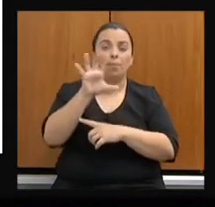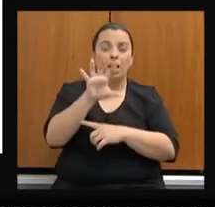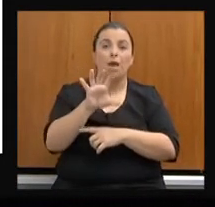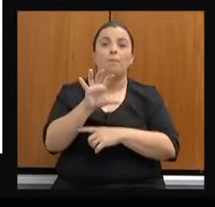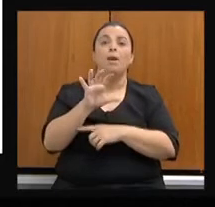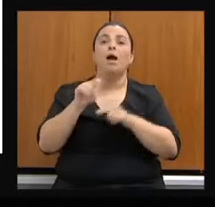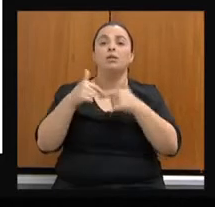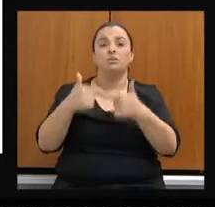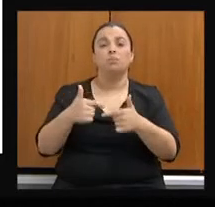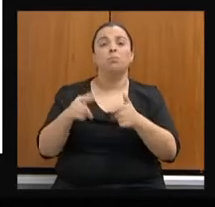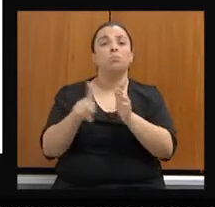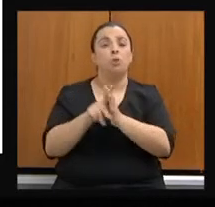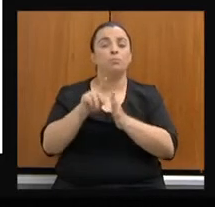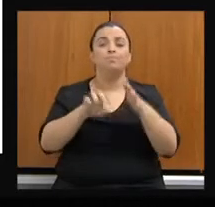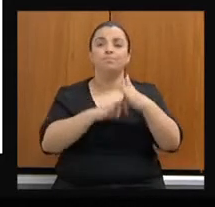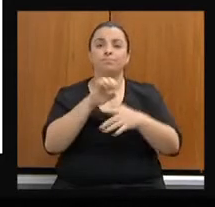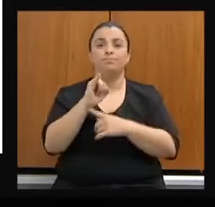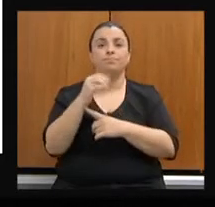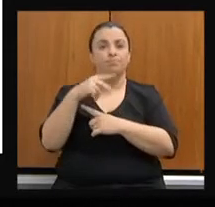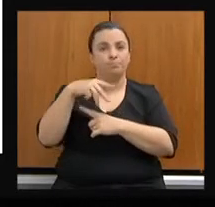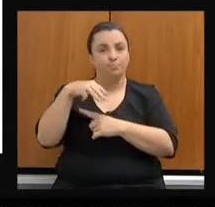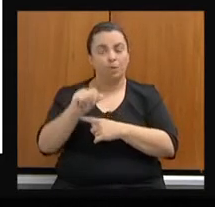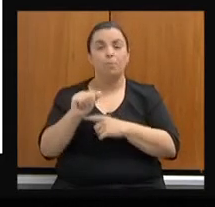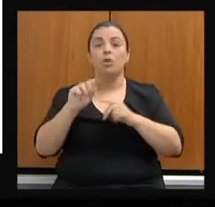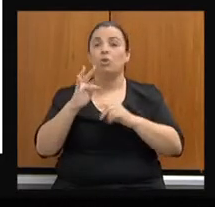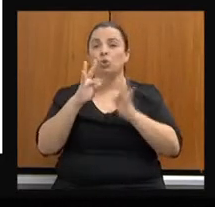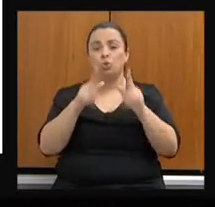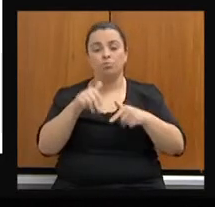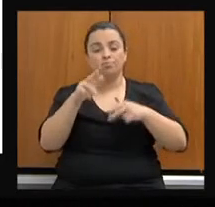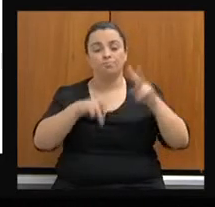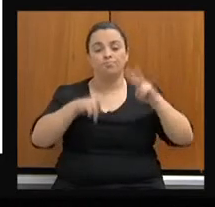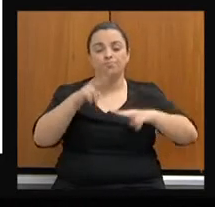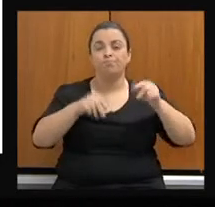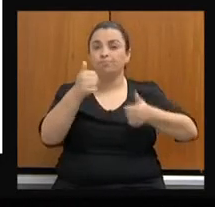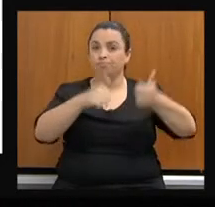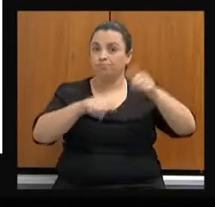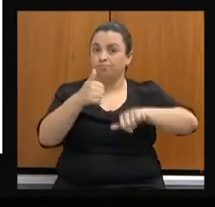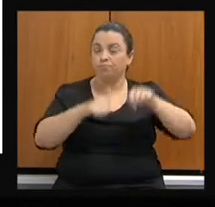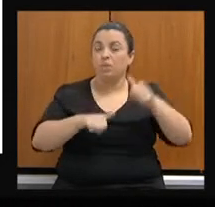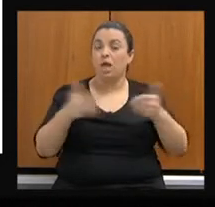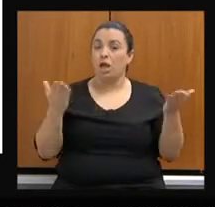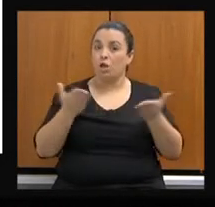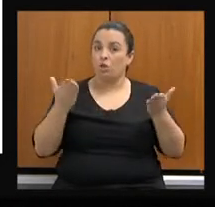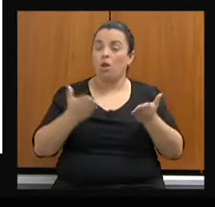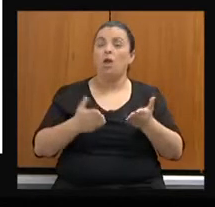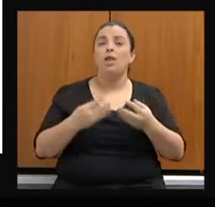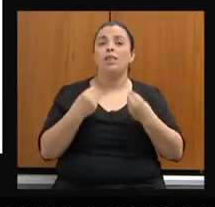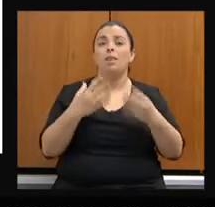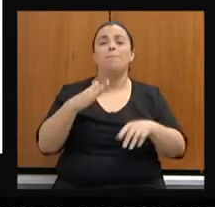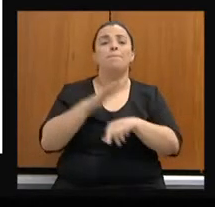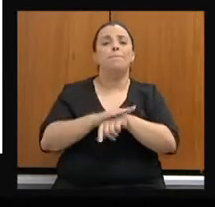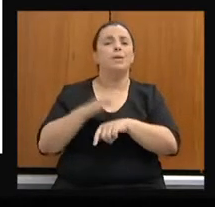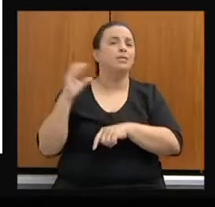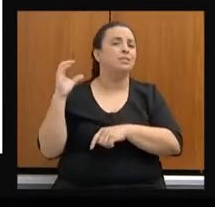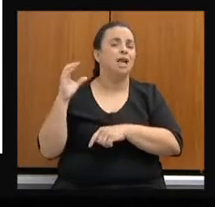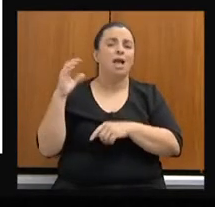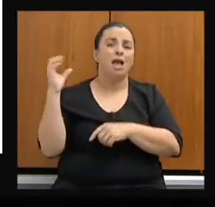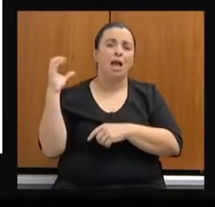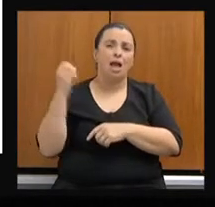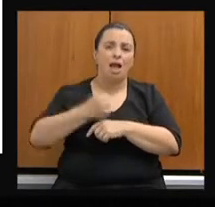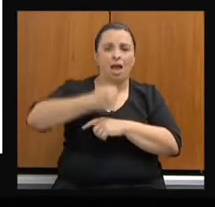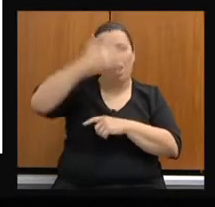para que estejam todos revistos e atualizados e que Tragam mais agilidade a nossa eu tô produtiva Esse